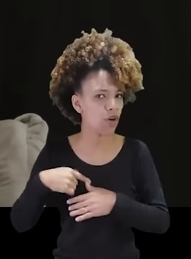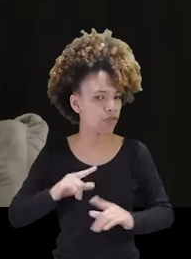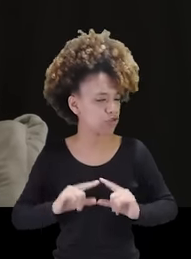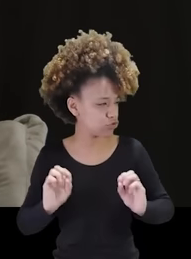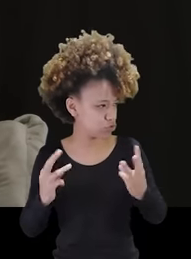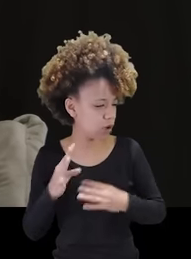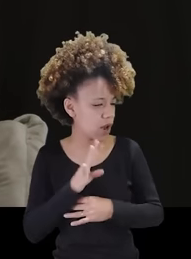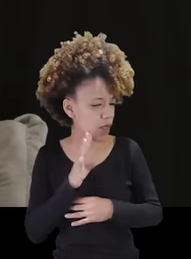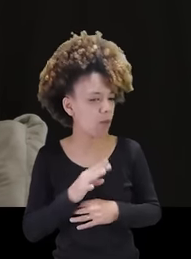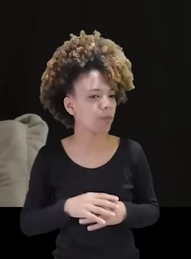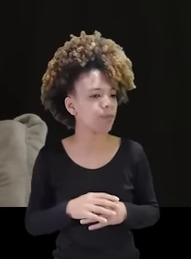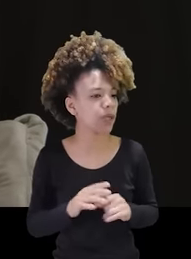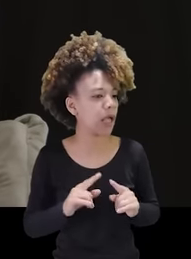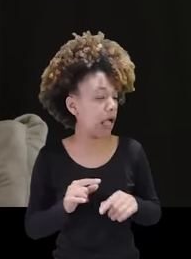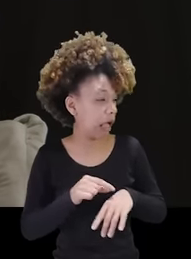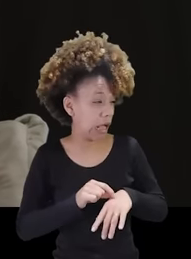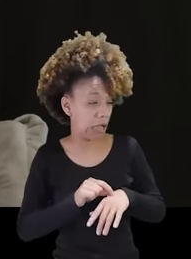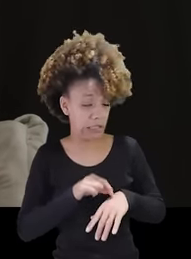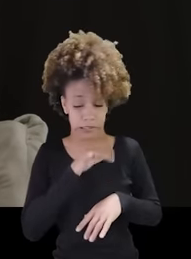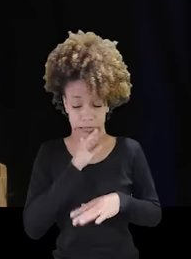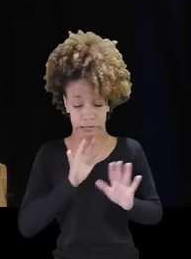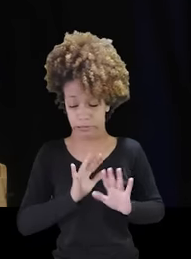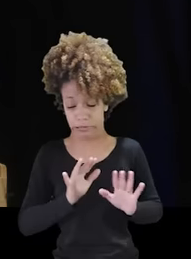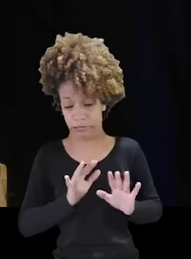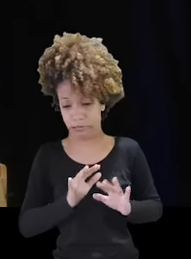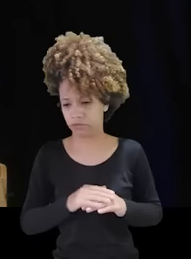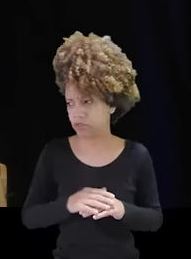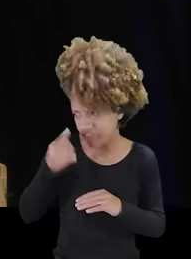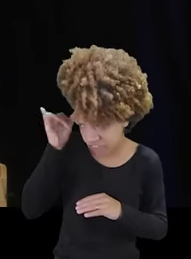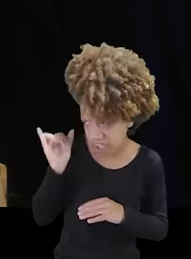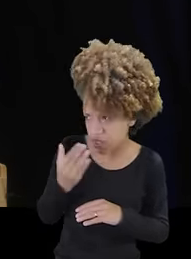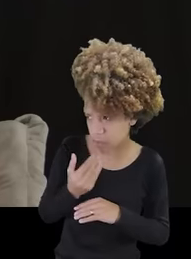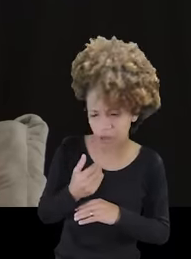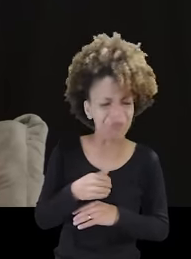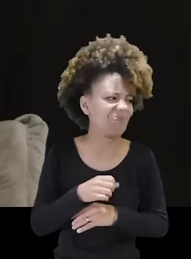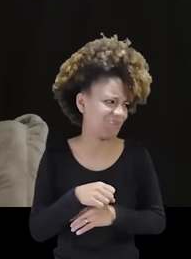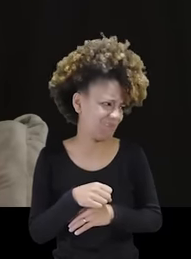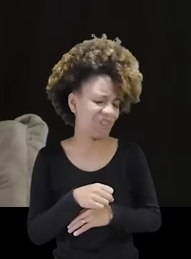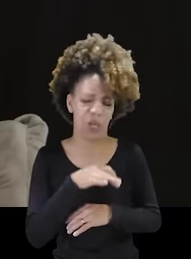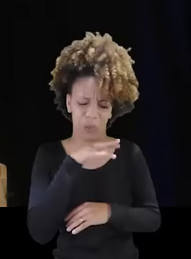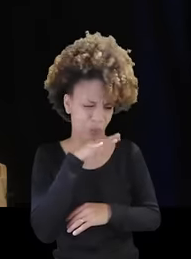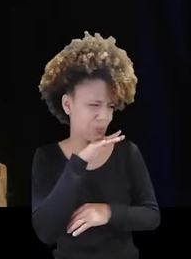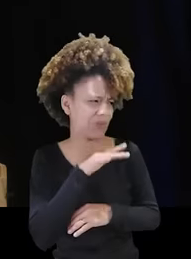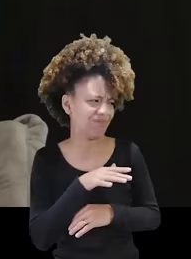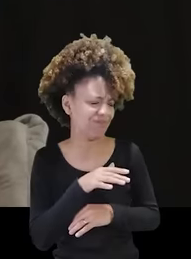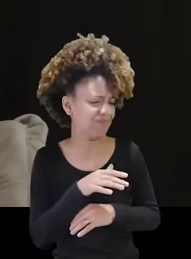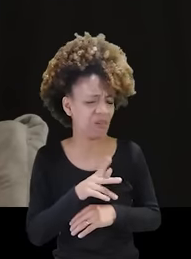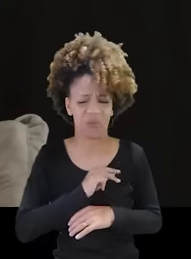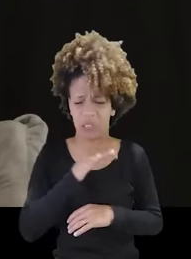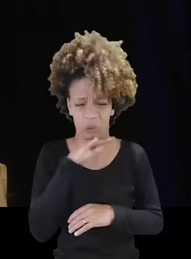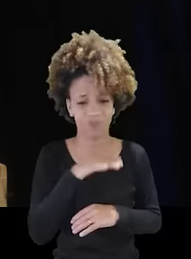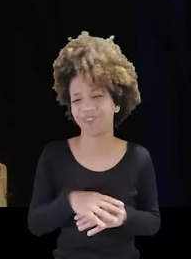fui para o Japão fechou lá muito legal carne horrorosa Nossa comi muito ruim